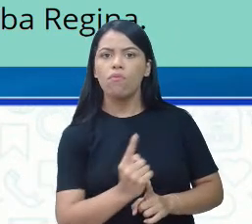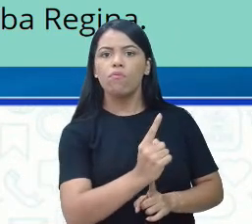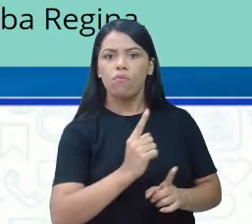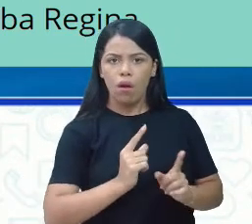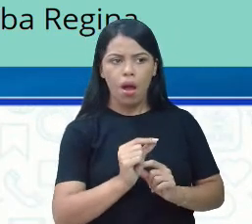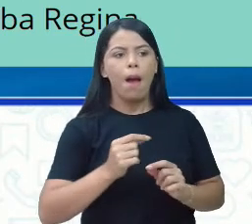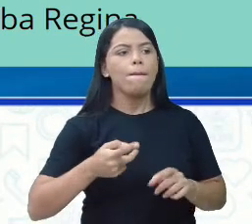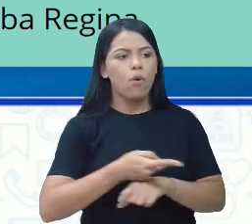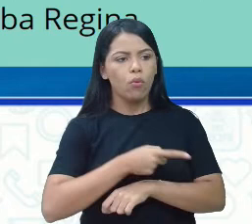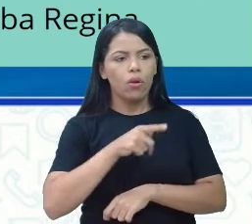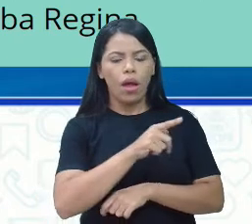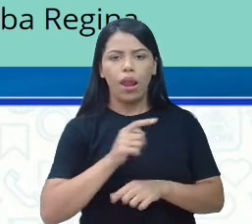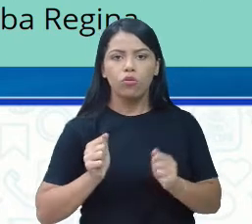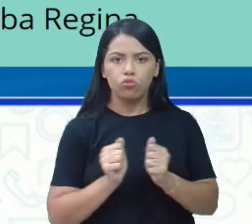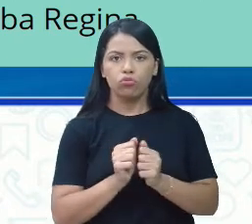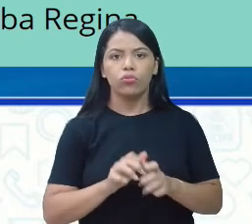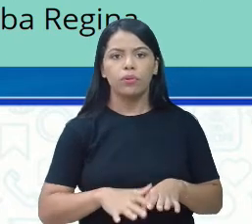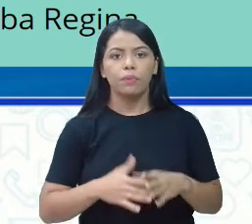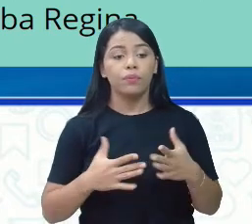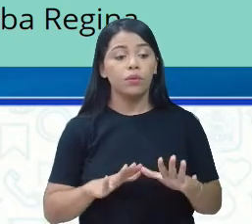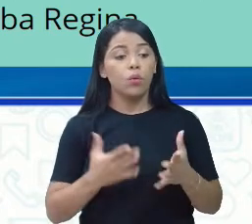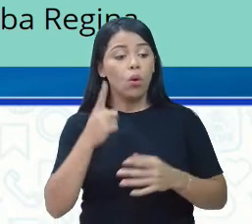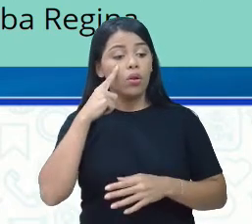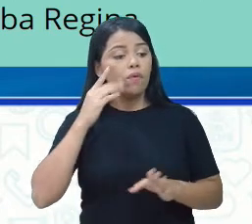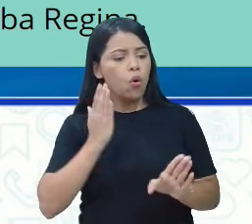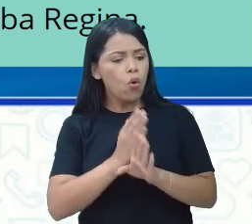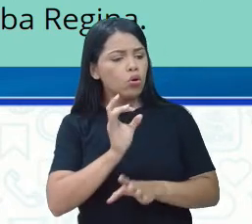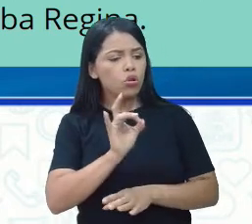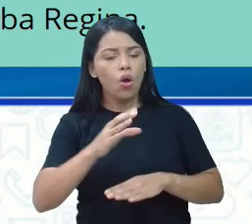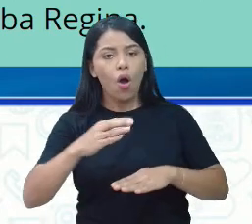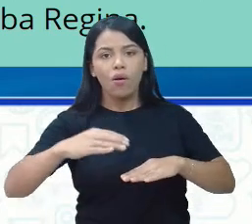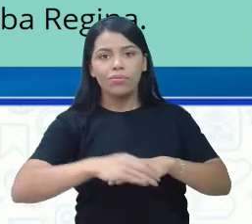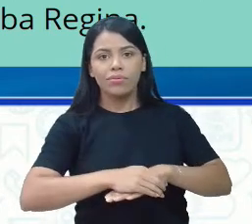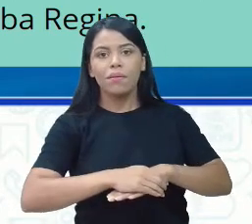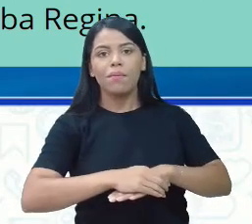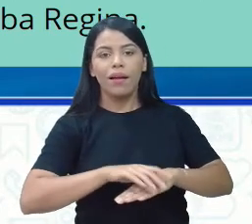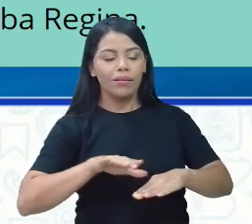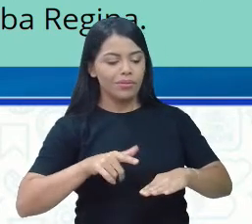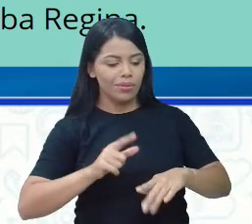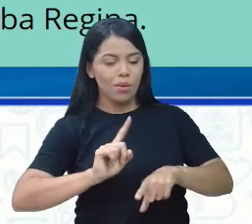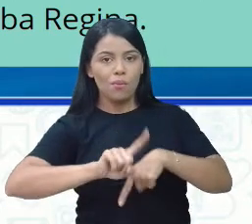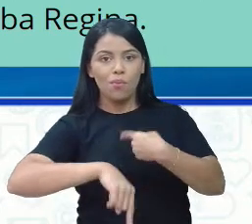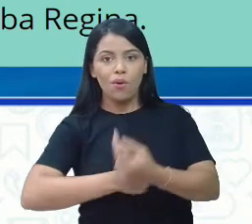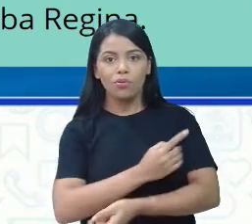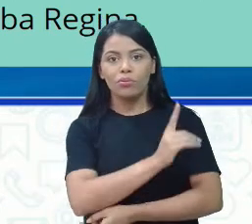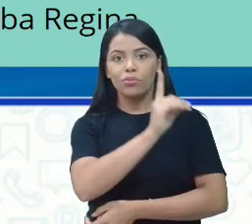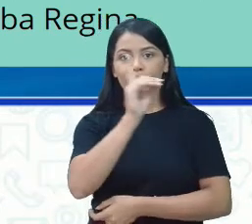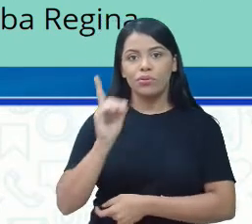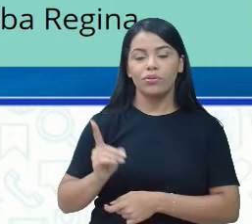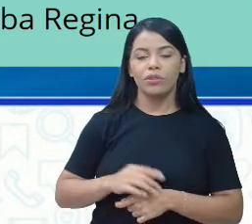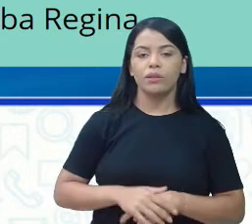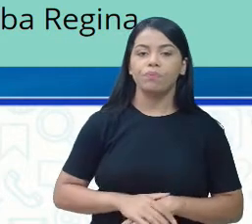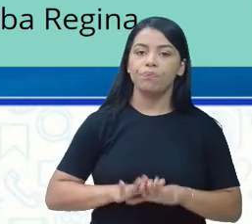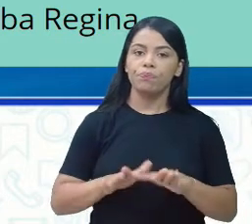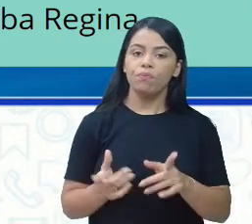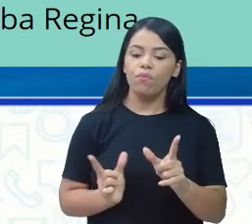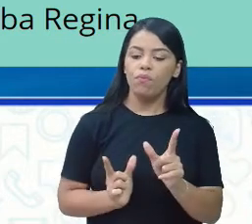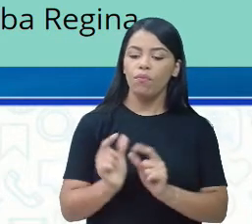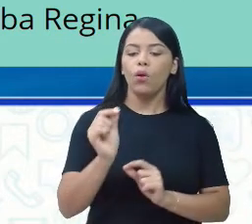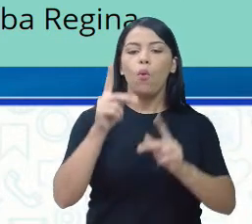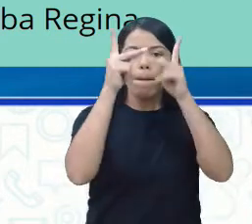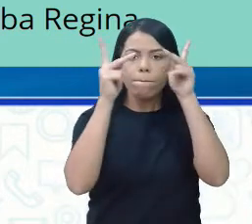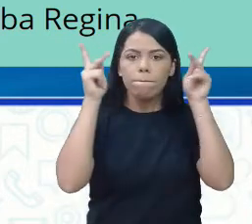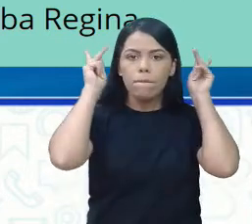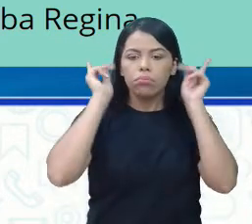moça e só encontrou o sapatinho. No dia seguinte, saiu à